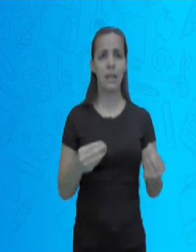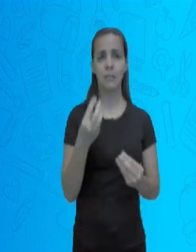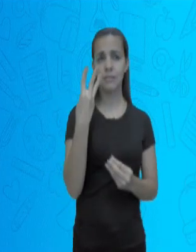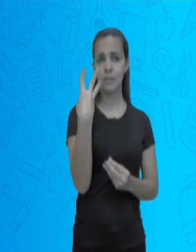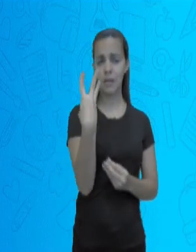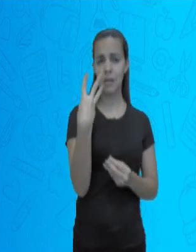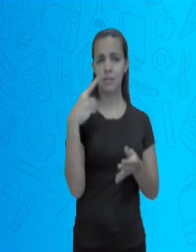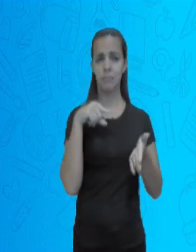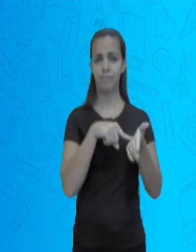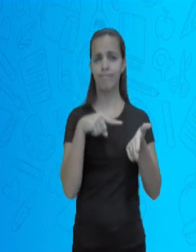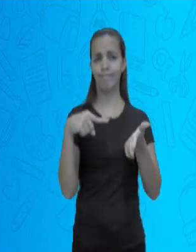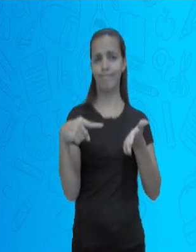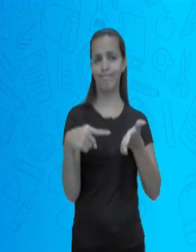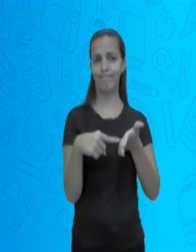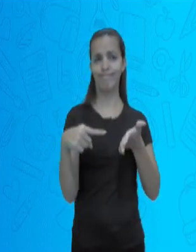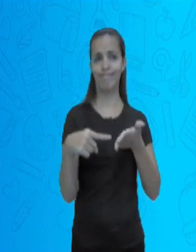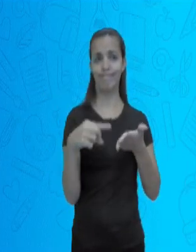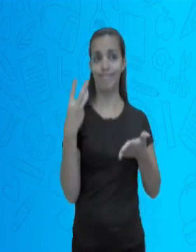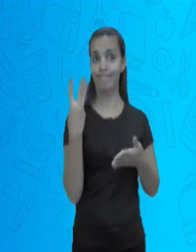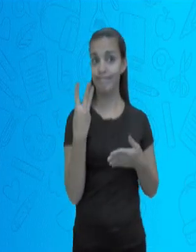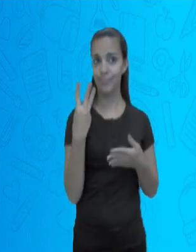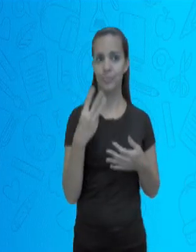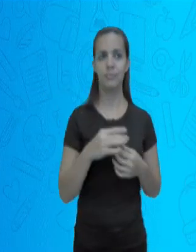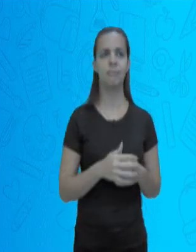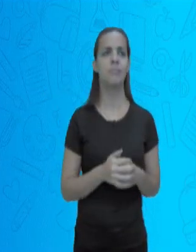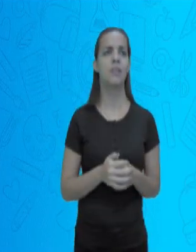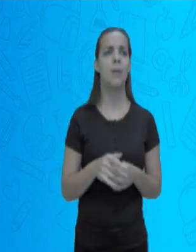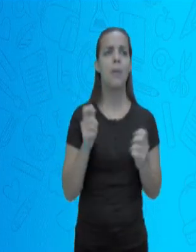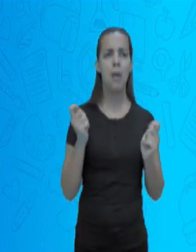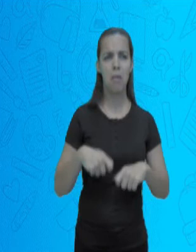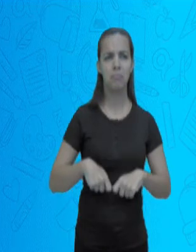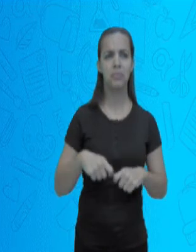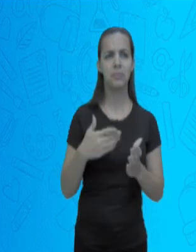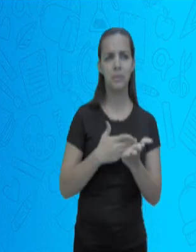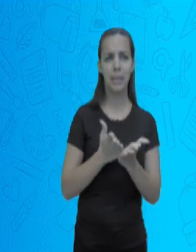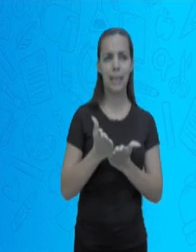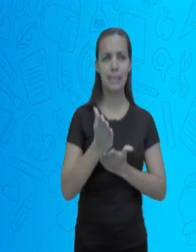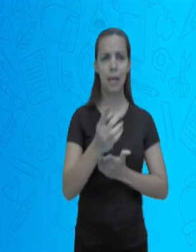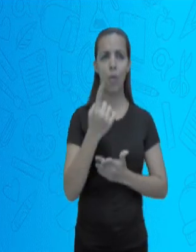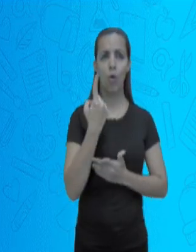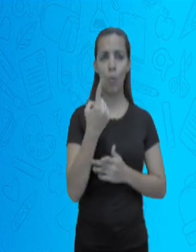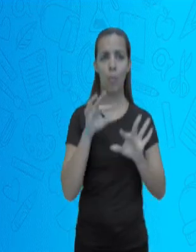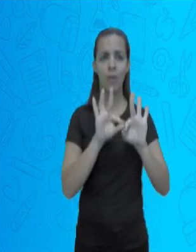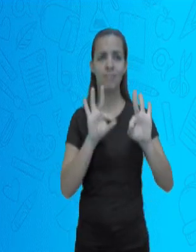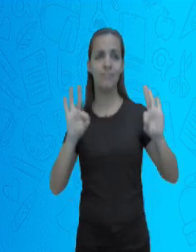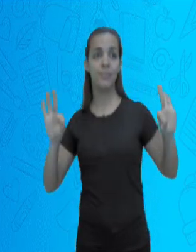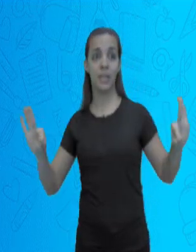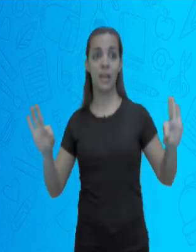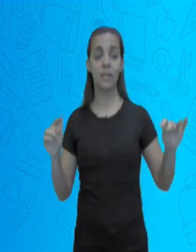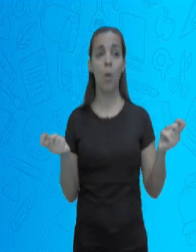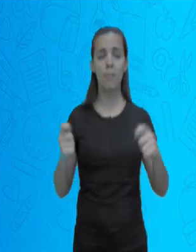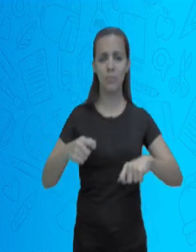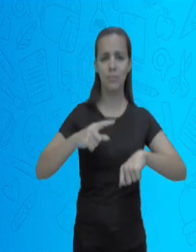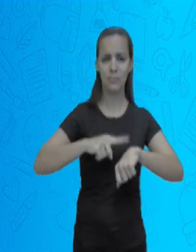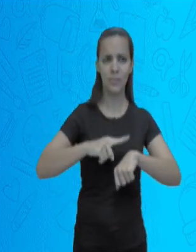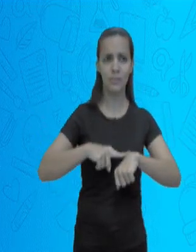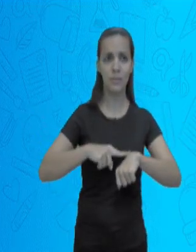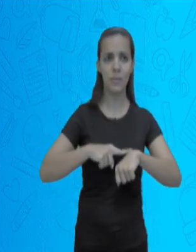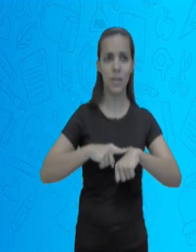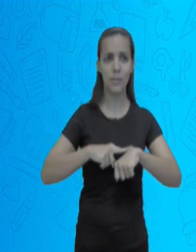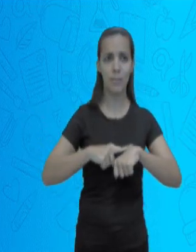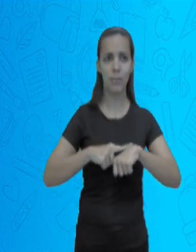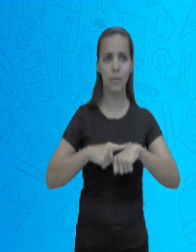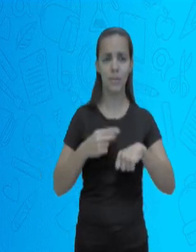Dados três pontos distintos, é sempre possível traçar uma reta que passe ao mesmo tempo